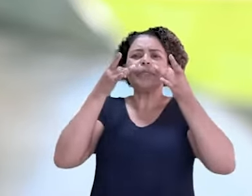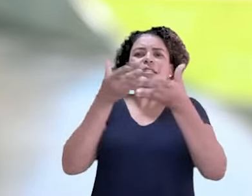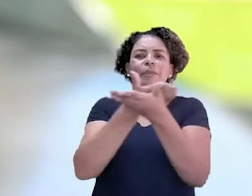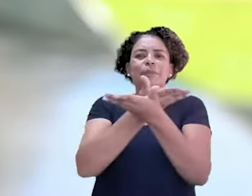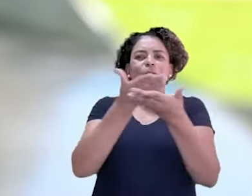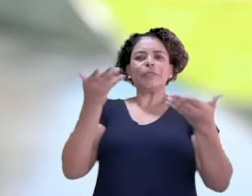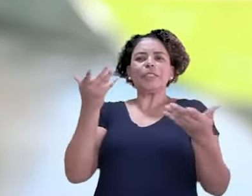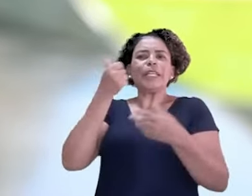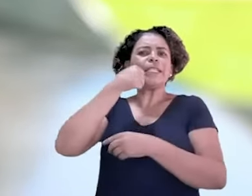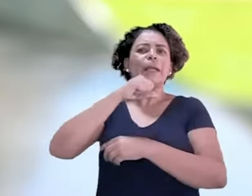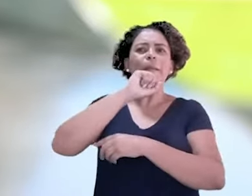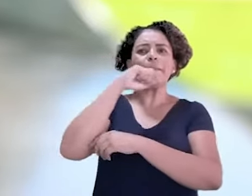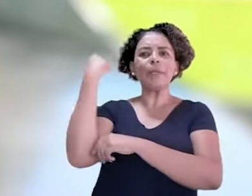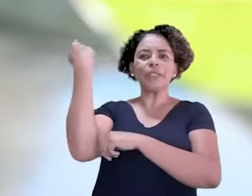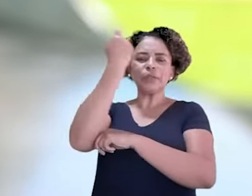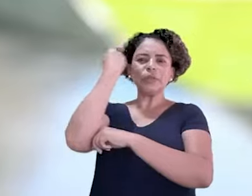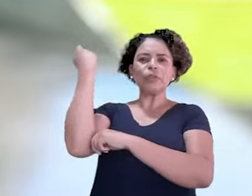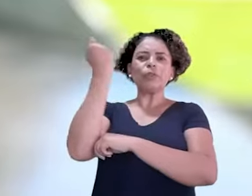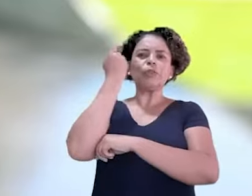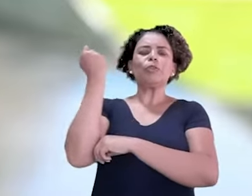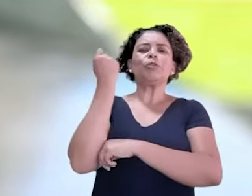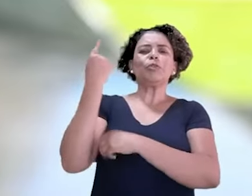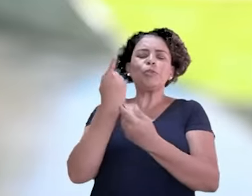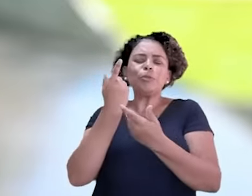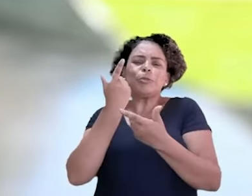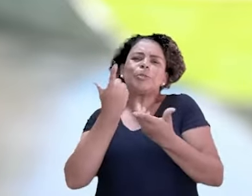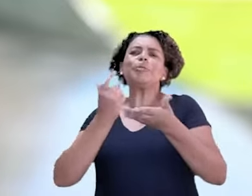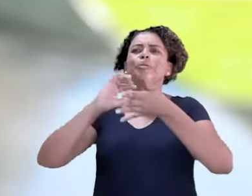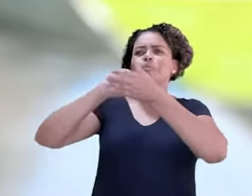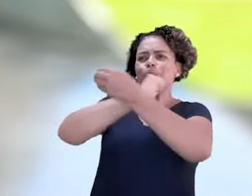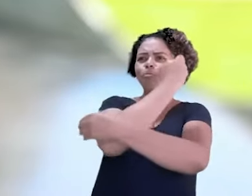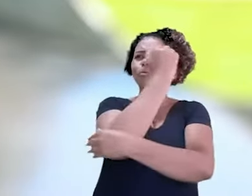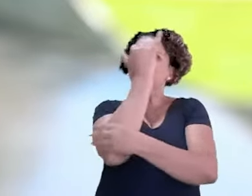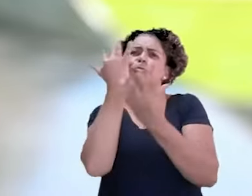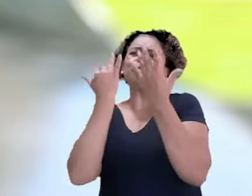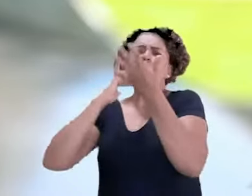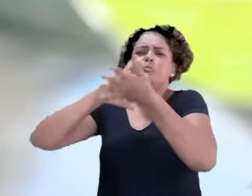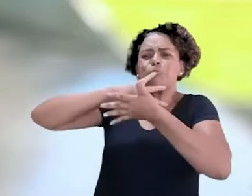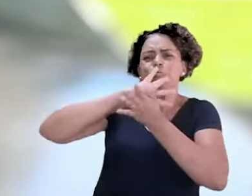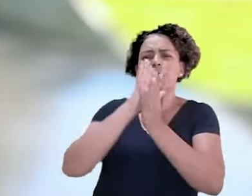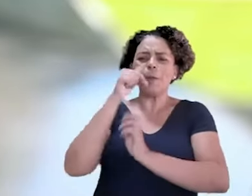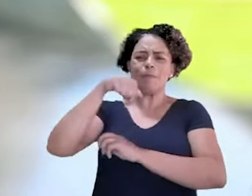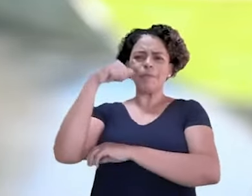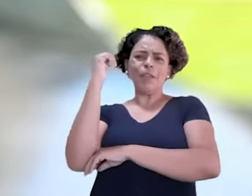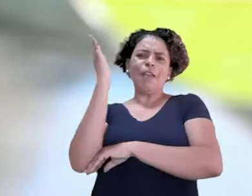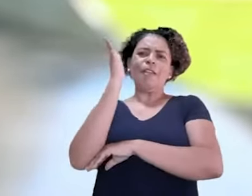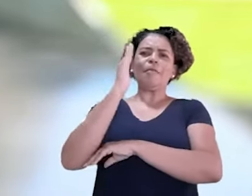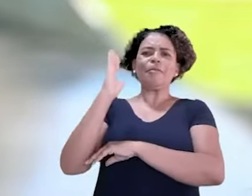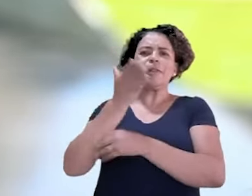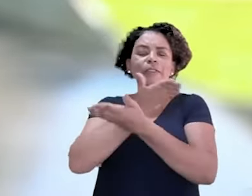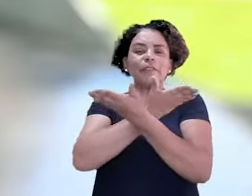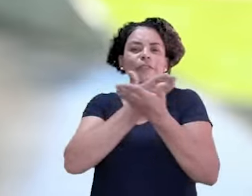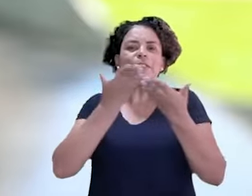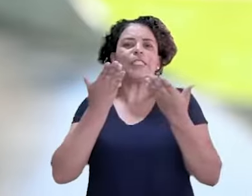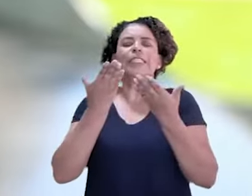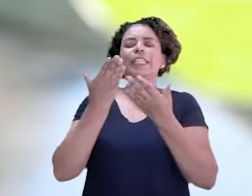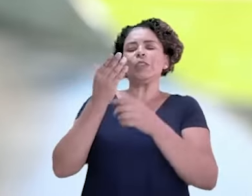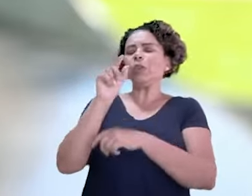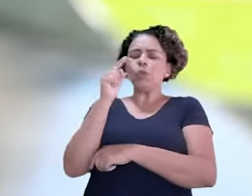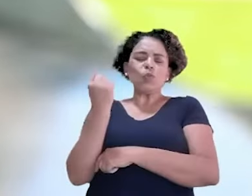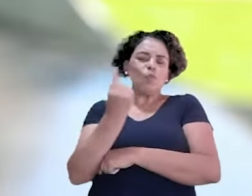solidariedade para as mães do Rio Grande do Sul vítima de uma das maiores tragédias ambientais da história do Brasil